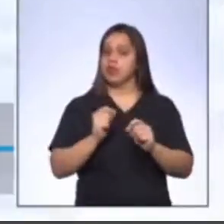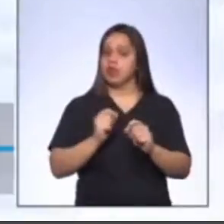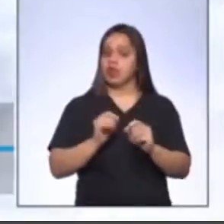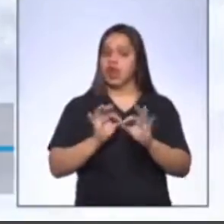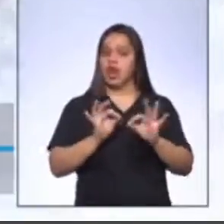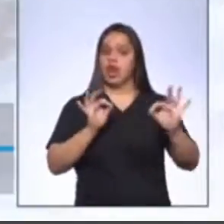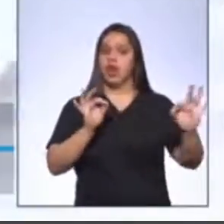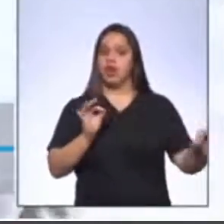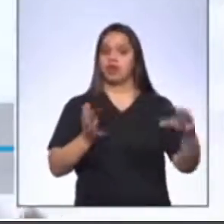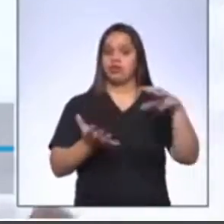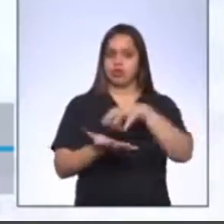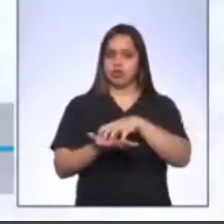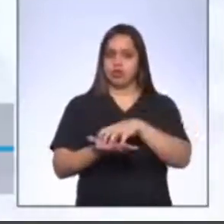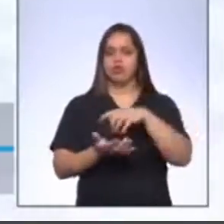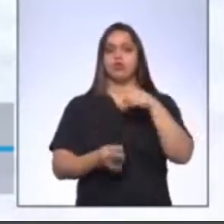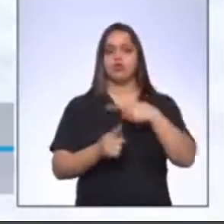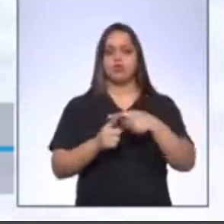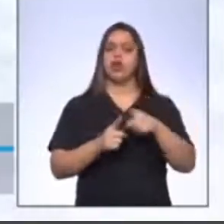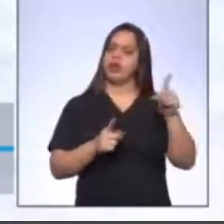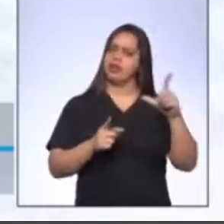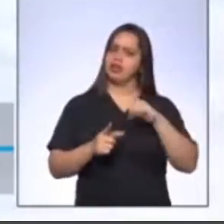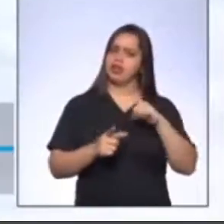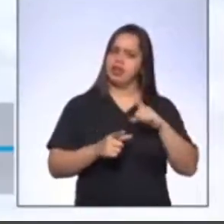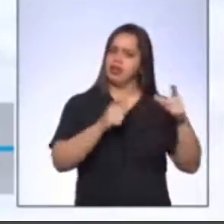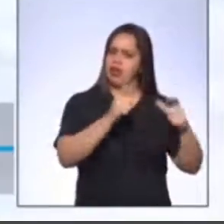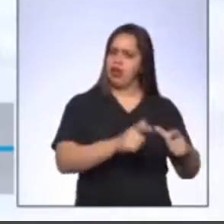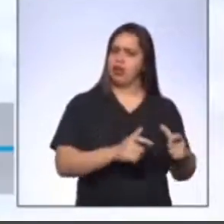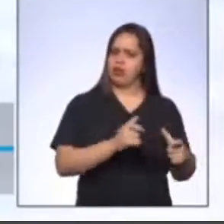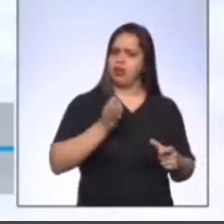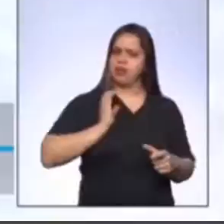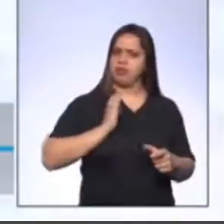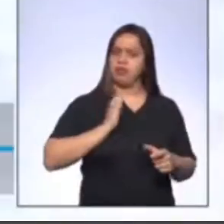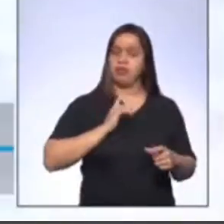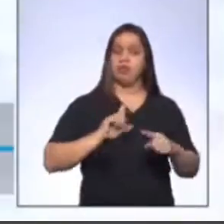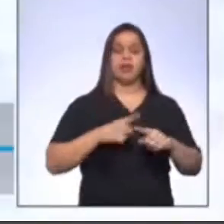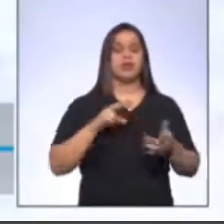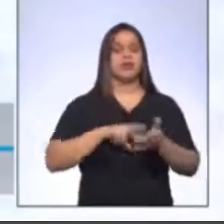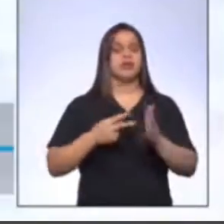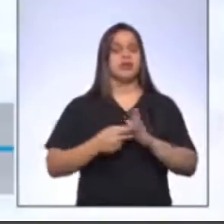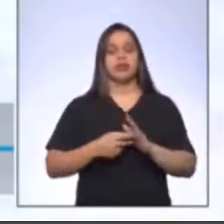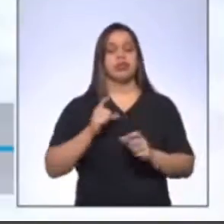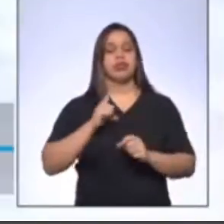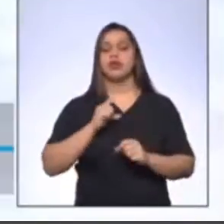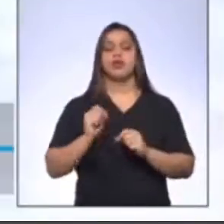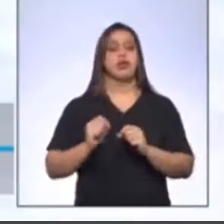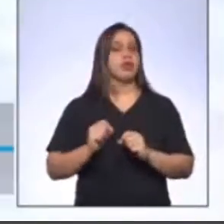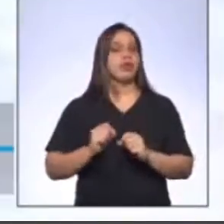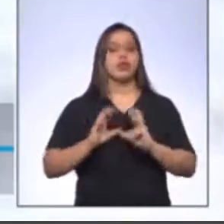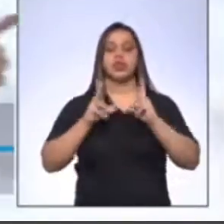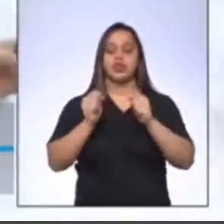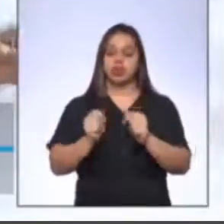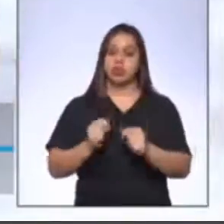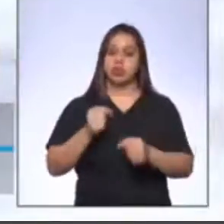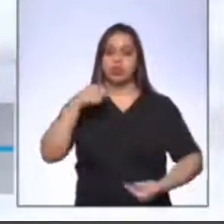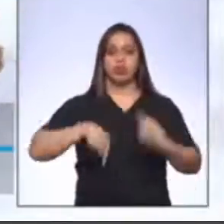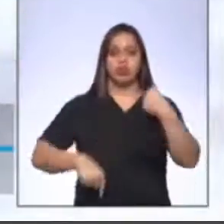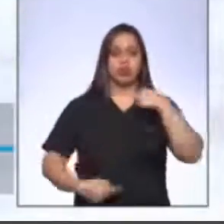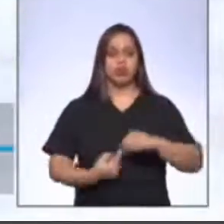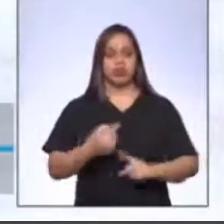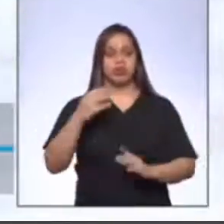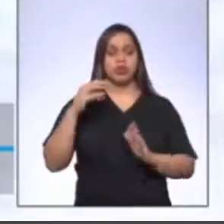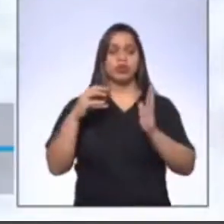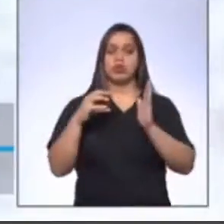nada tem bairro rico também que era uma periferia né então periferia quiser longe no centro até o sis o central eu tenho